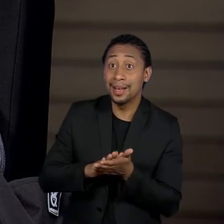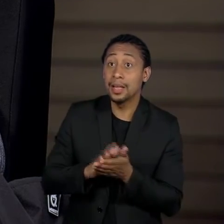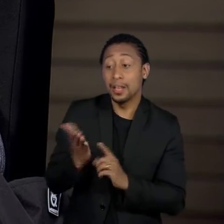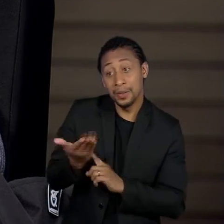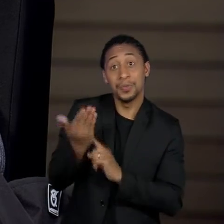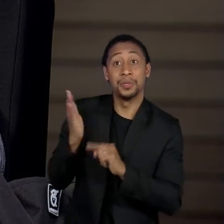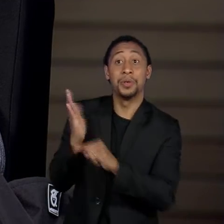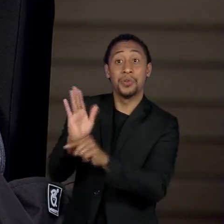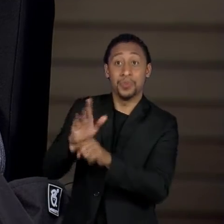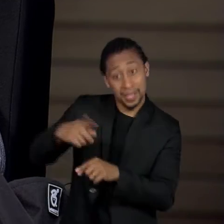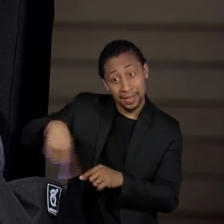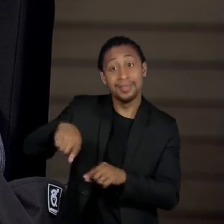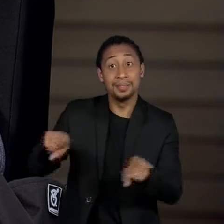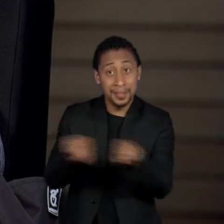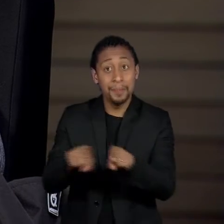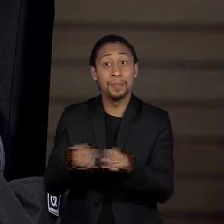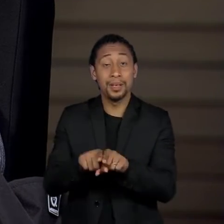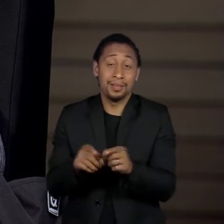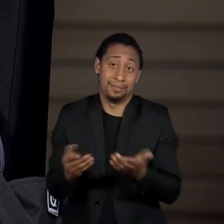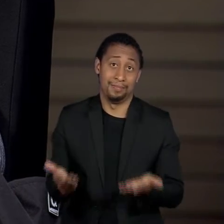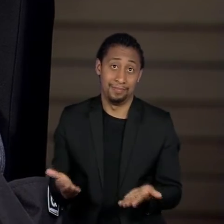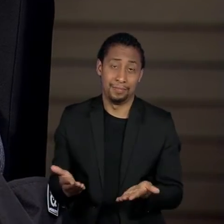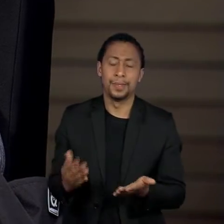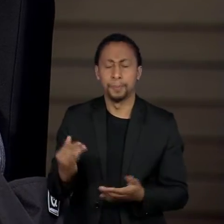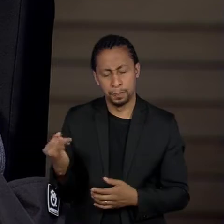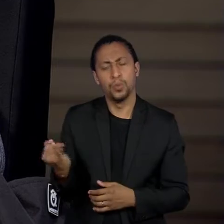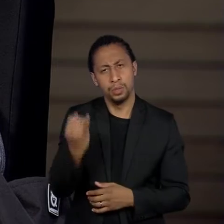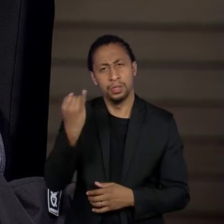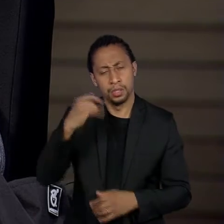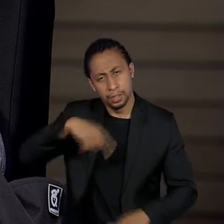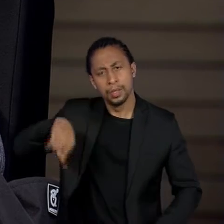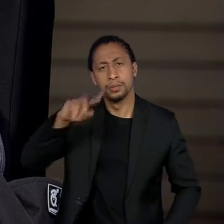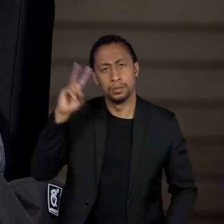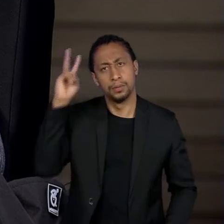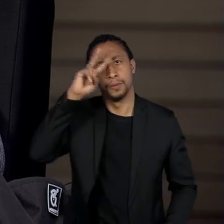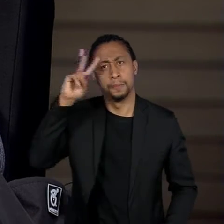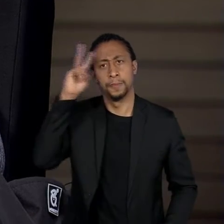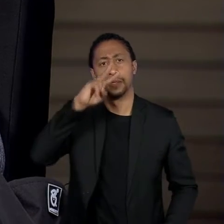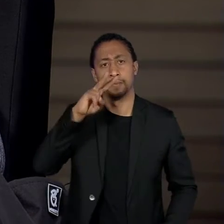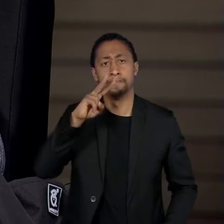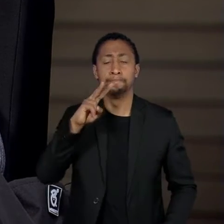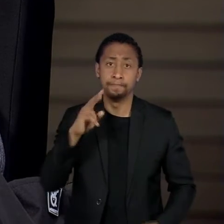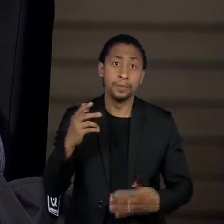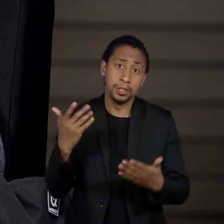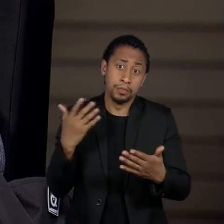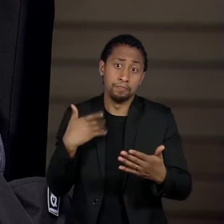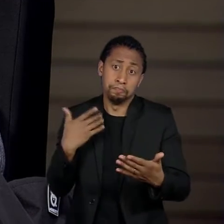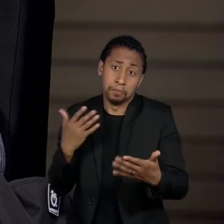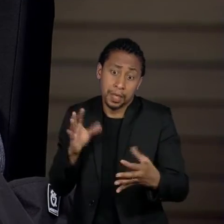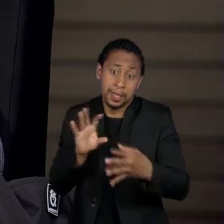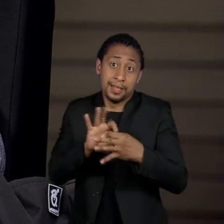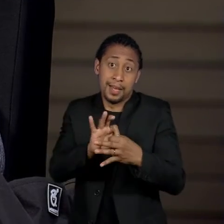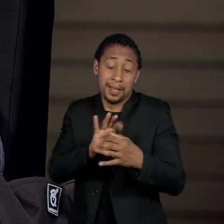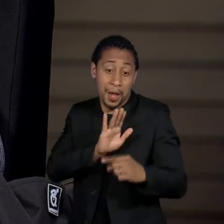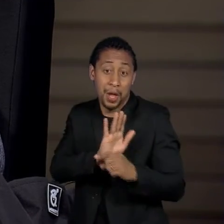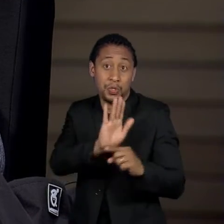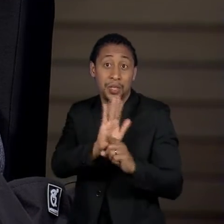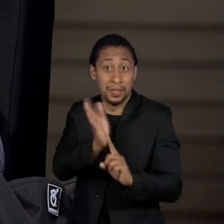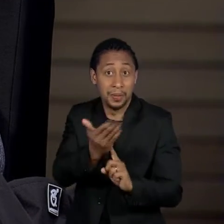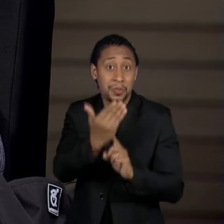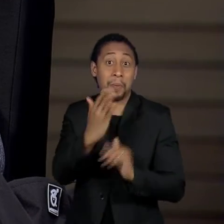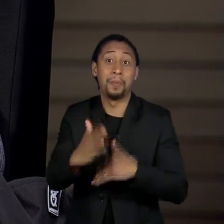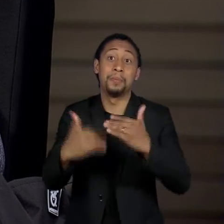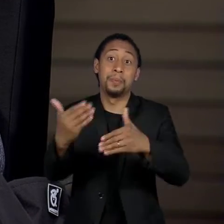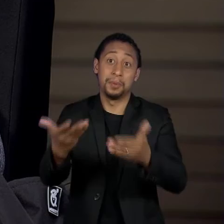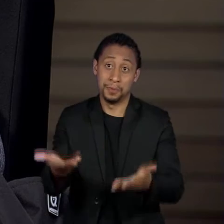pela gente. Então, eu acho que é importante lembrar disso, que a gente está ligado a avanço, não a retrocesso.